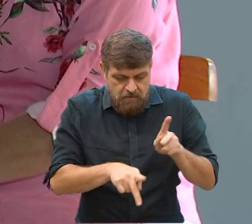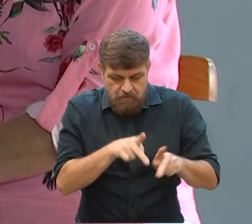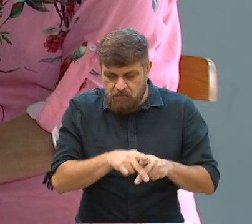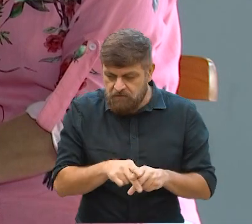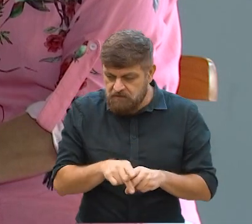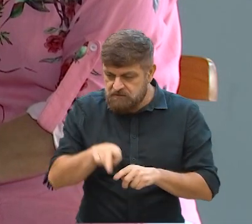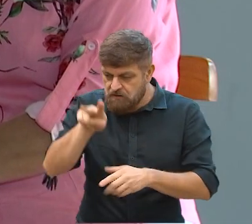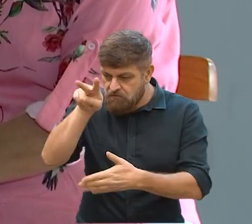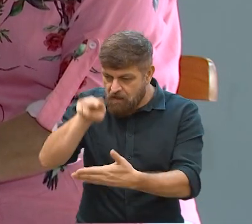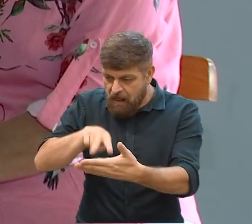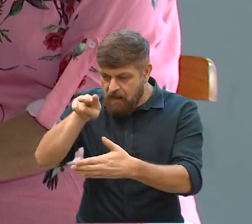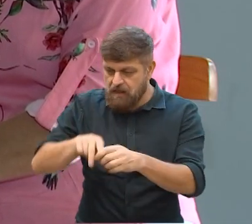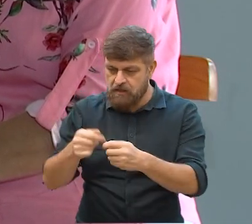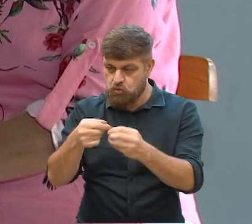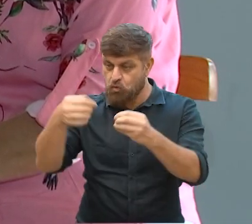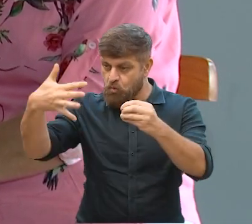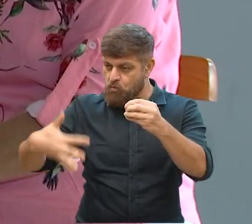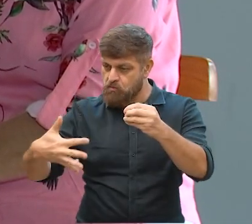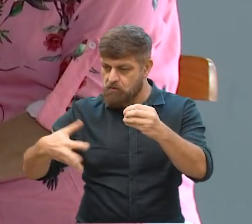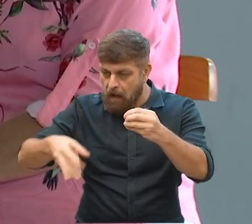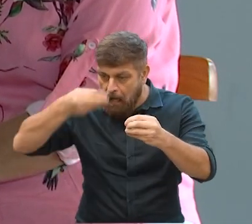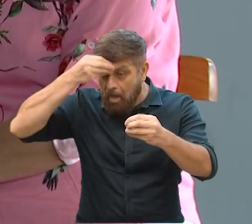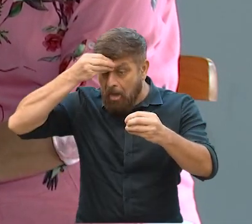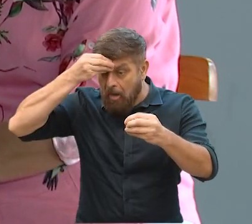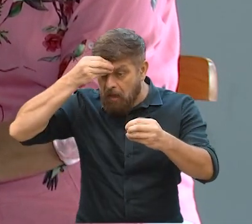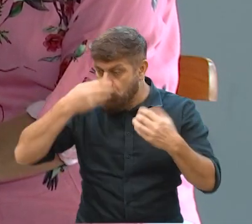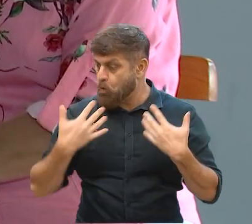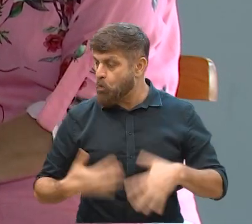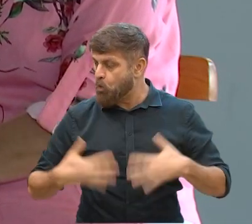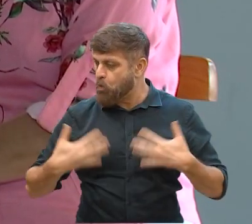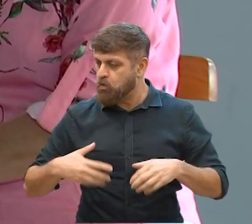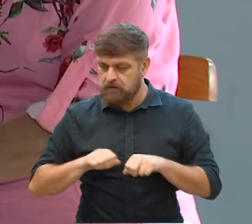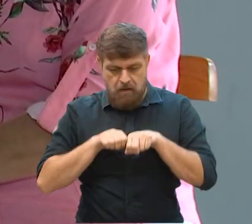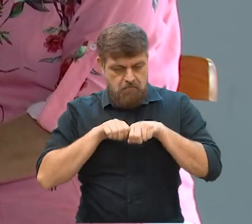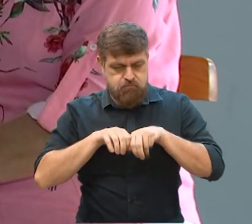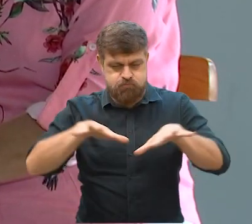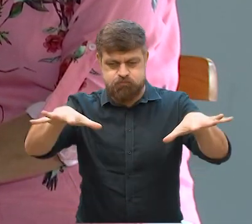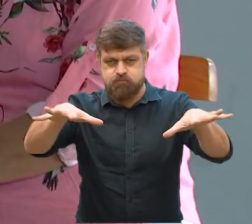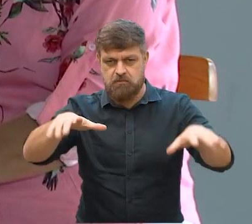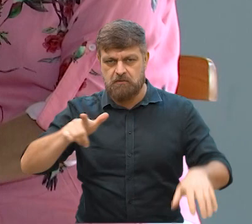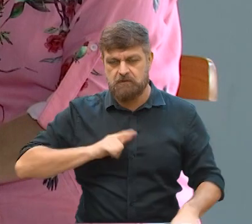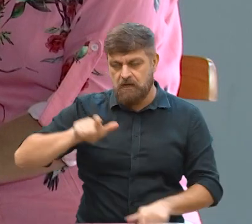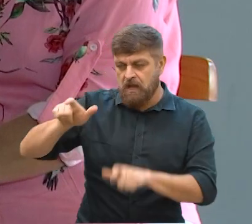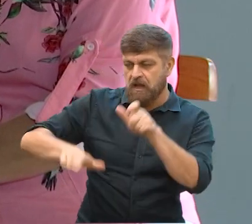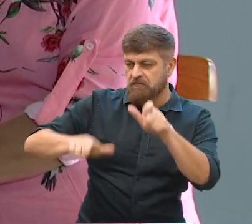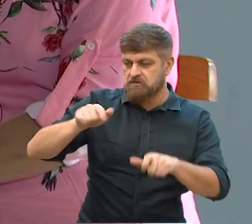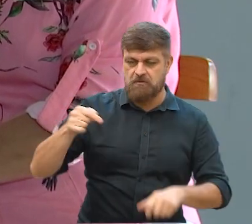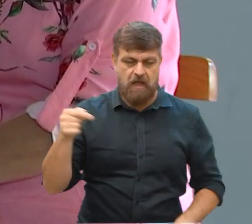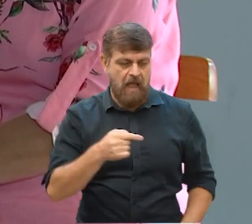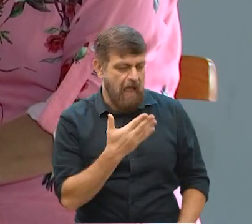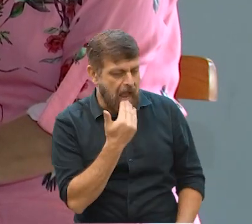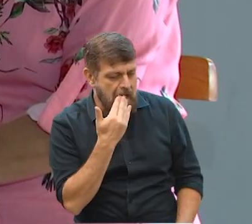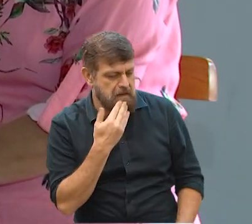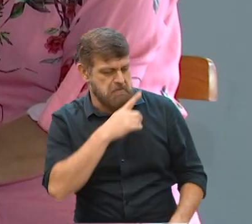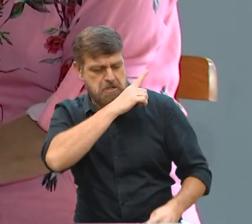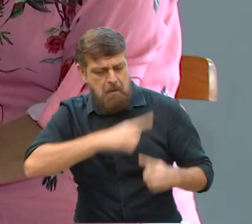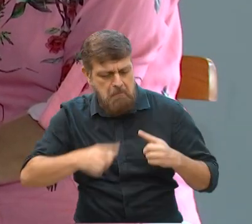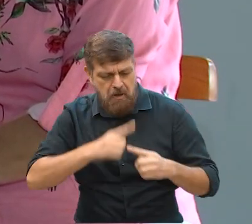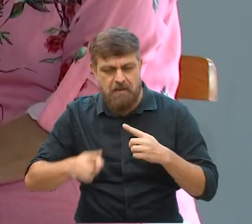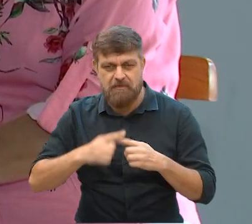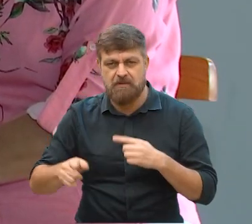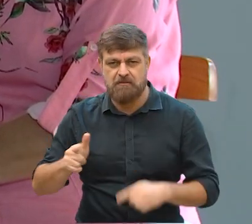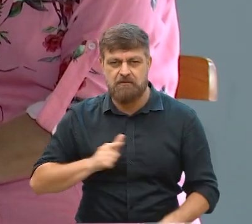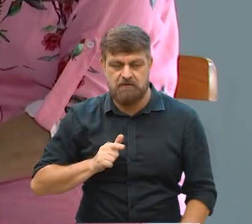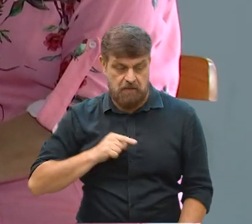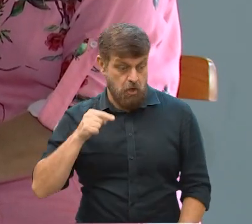da população, 1% da população, às vezes são extrapoladas para todo mundo e de repente algum alimento fica proibido